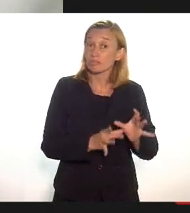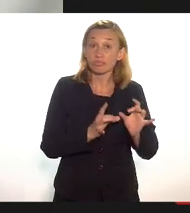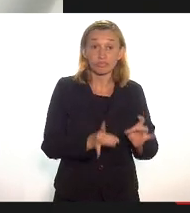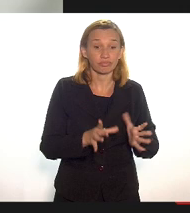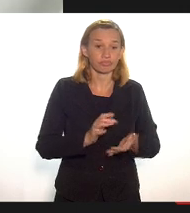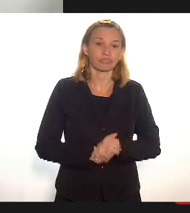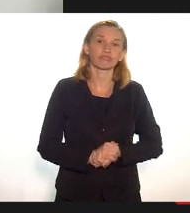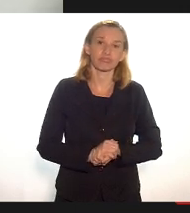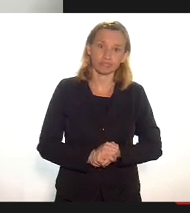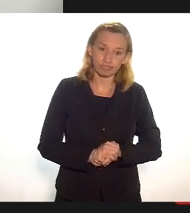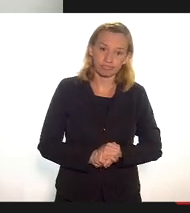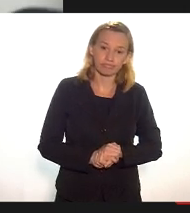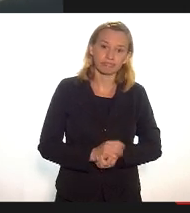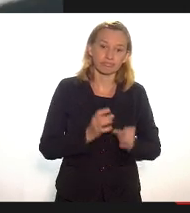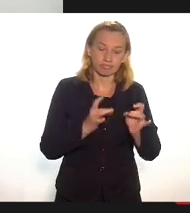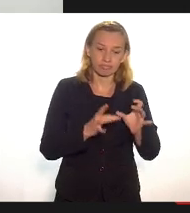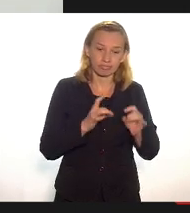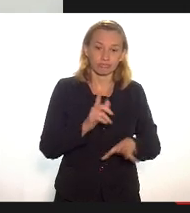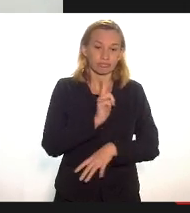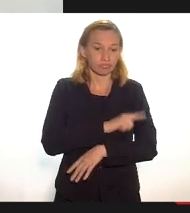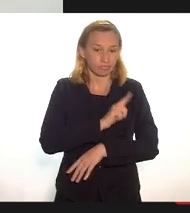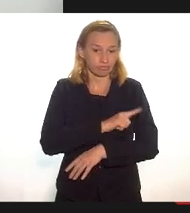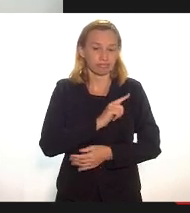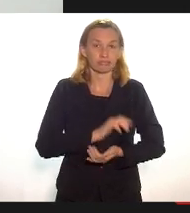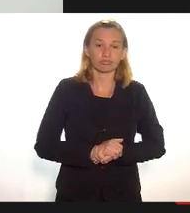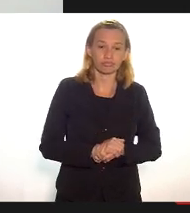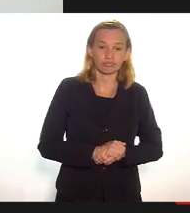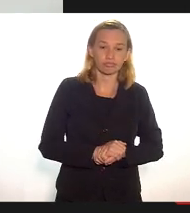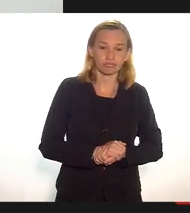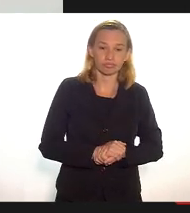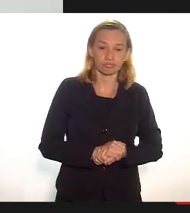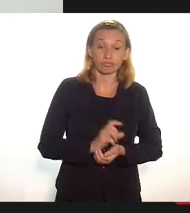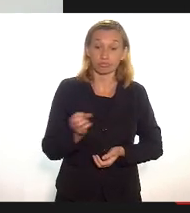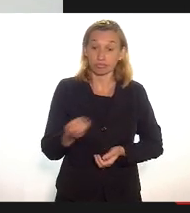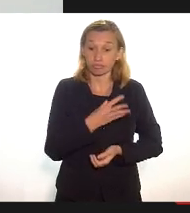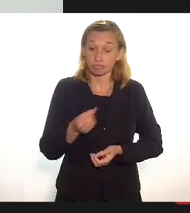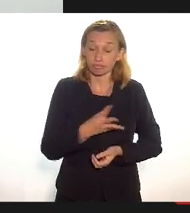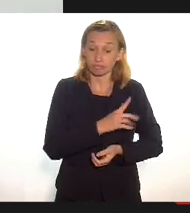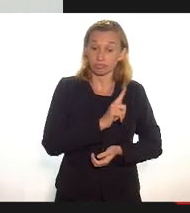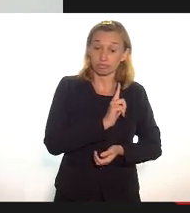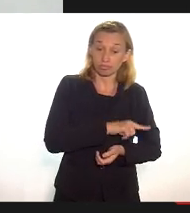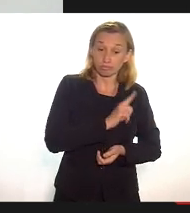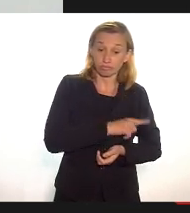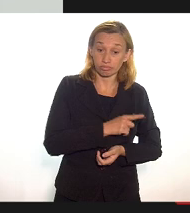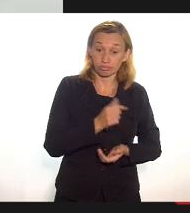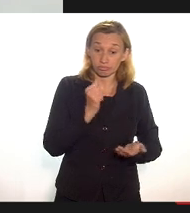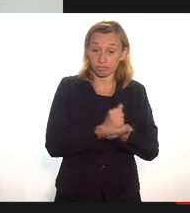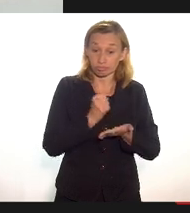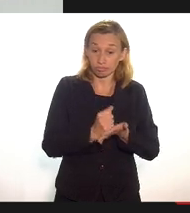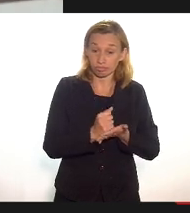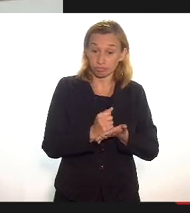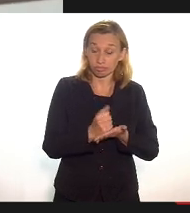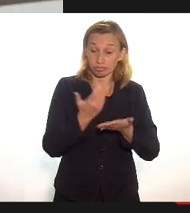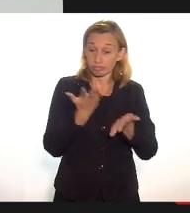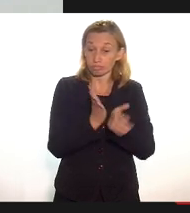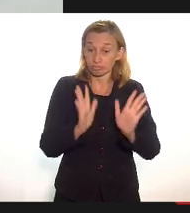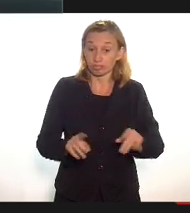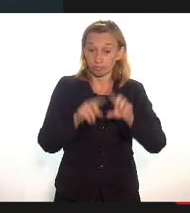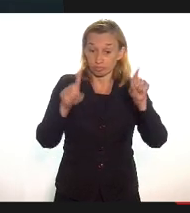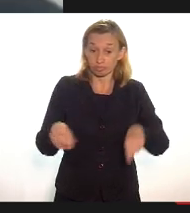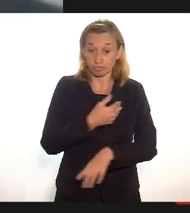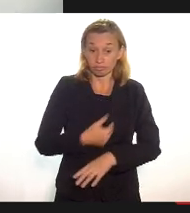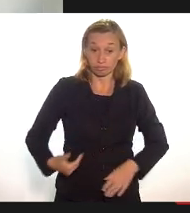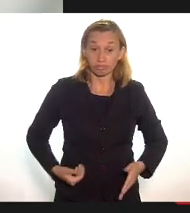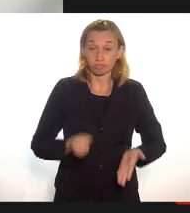privatização. Eles privatizam a gestão, os novos gestores contratados se livram dos servidores públicos e